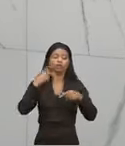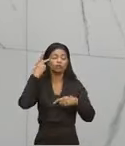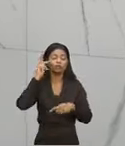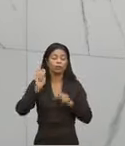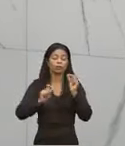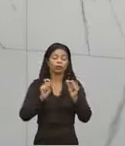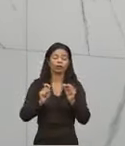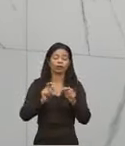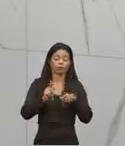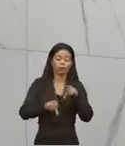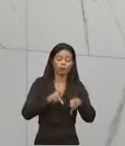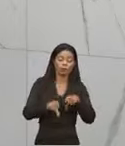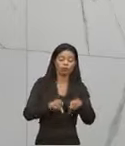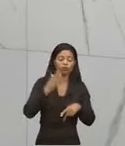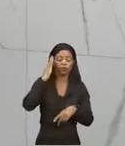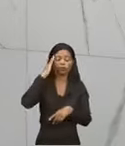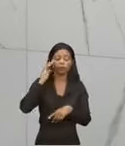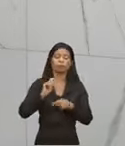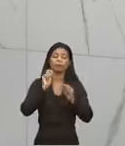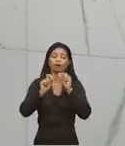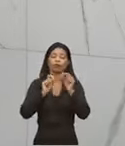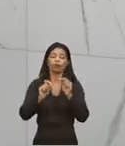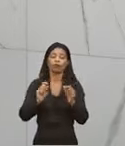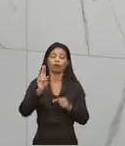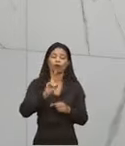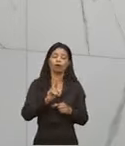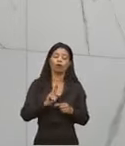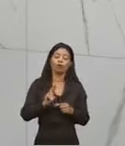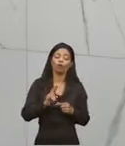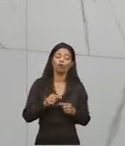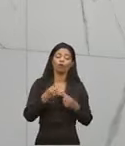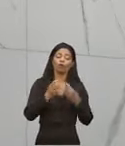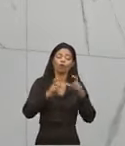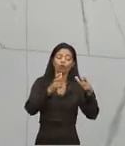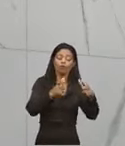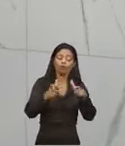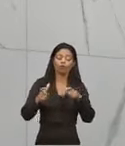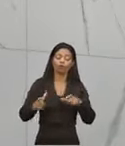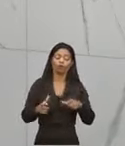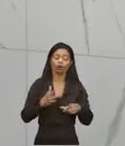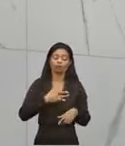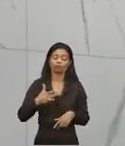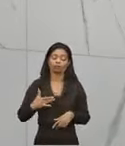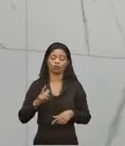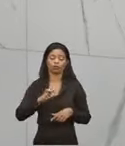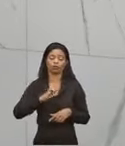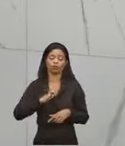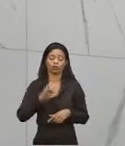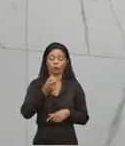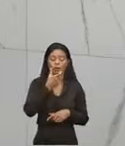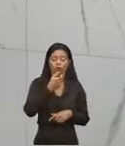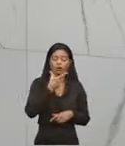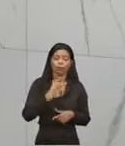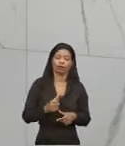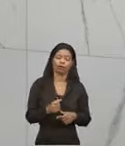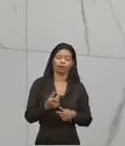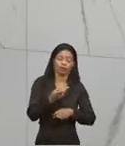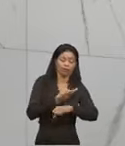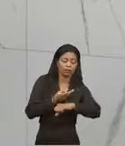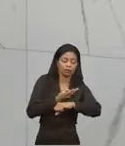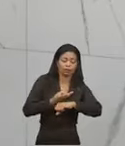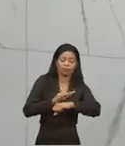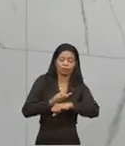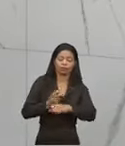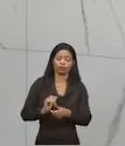saiba em qual unidade de saúde, em qual posto de saúde pode encontrar aquele medicamento. Muitas vezes a